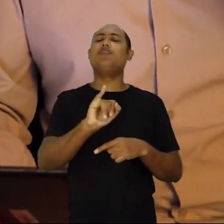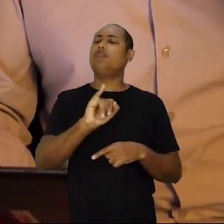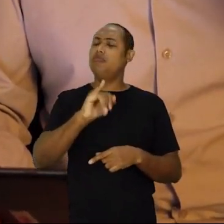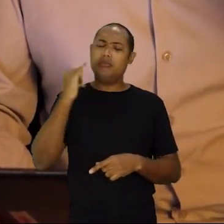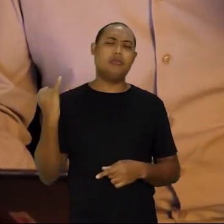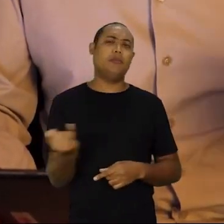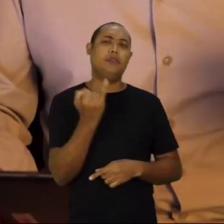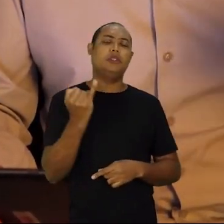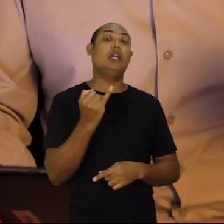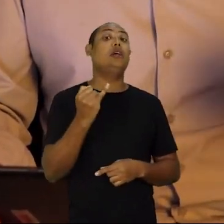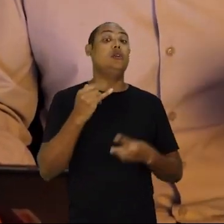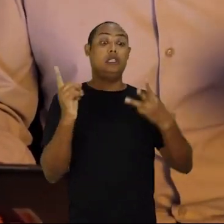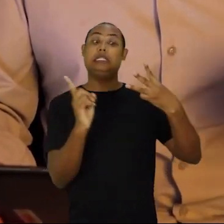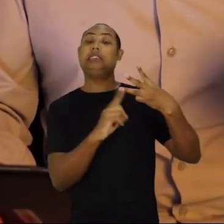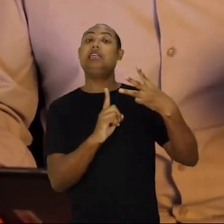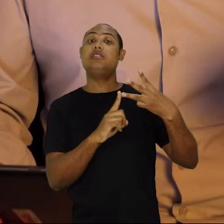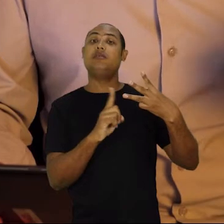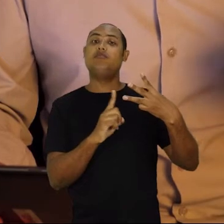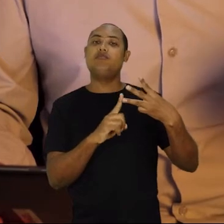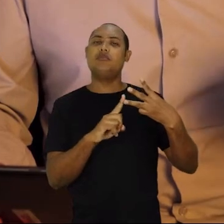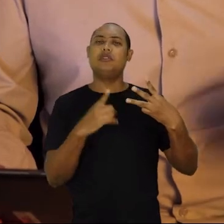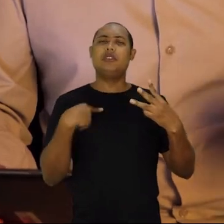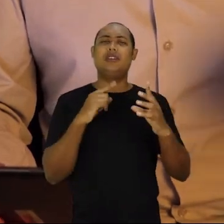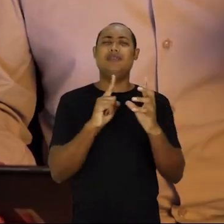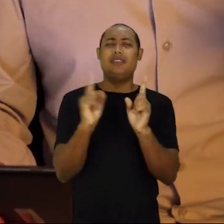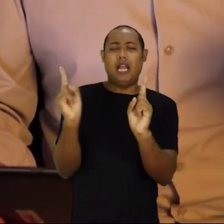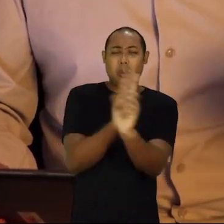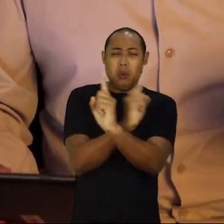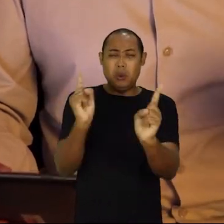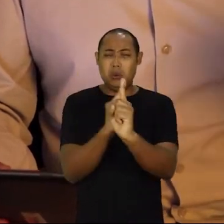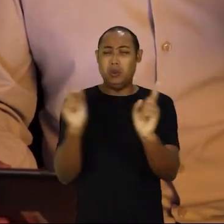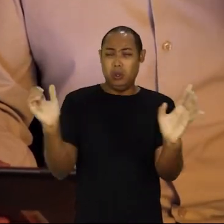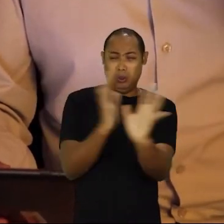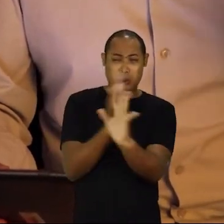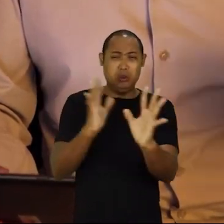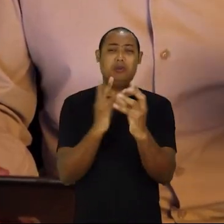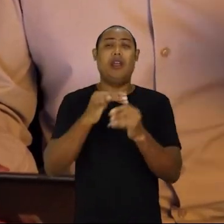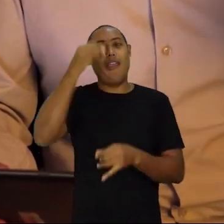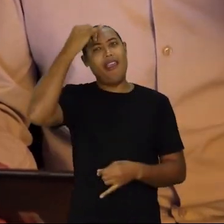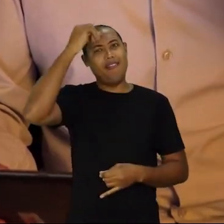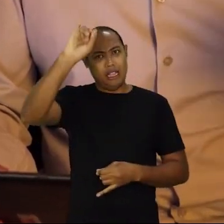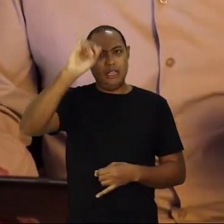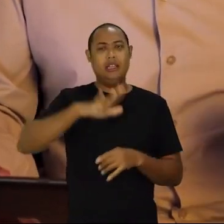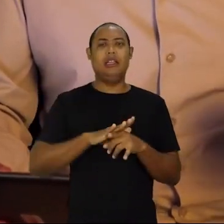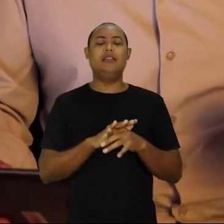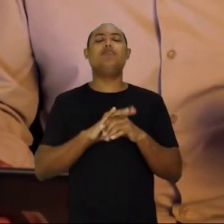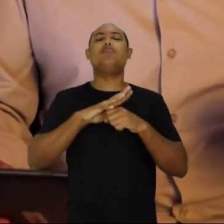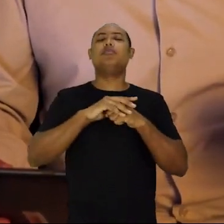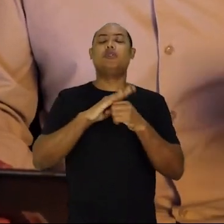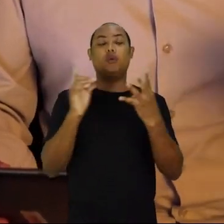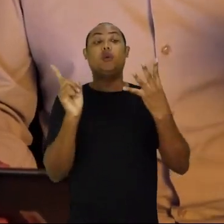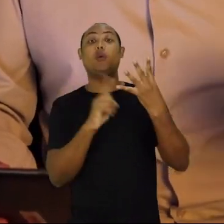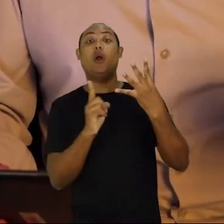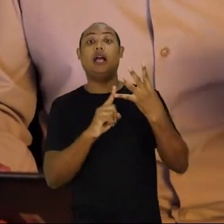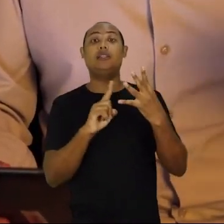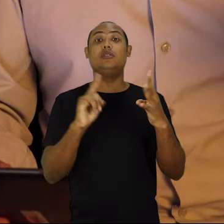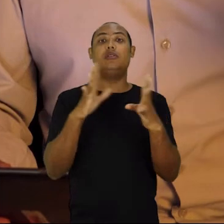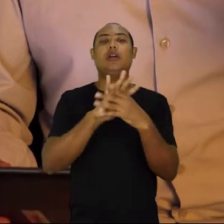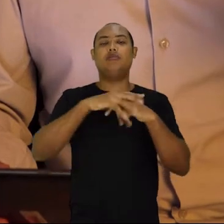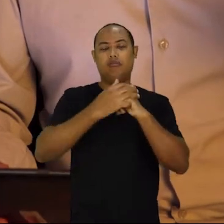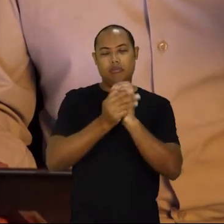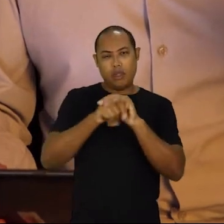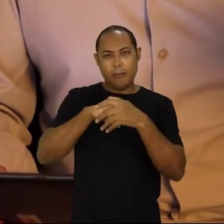máscaras e equipamentos de proteção individual. Terceiro, evitar aglomerações.